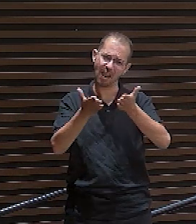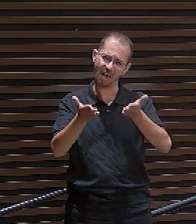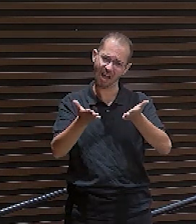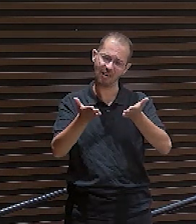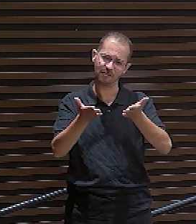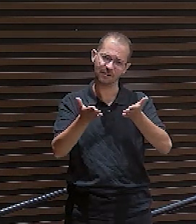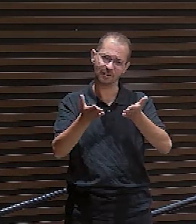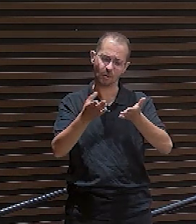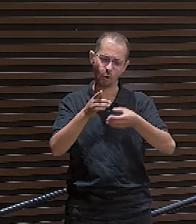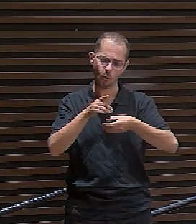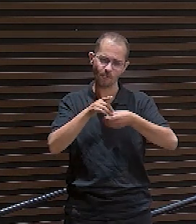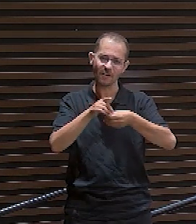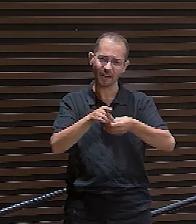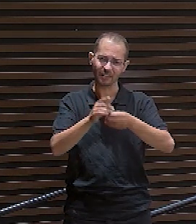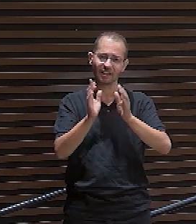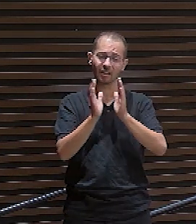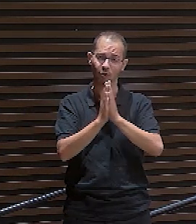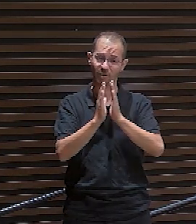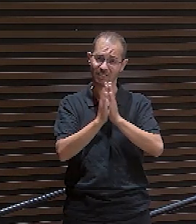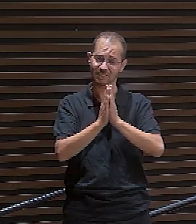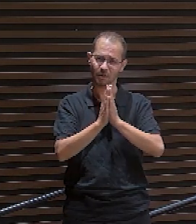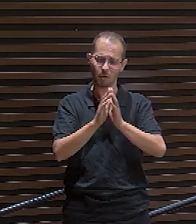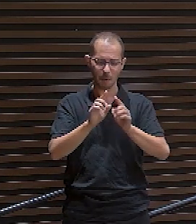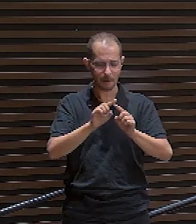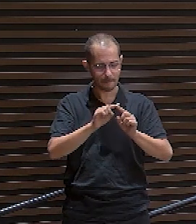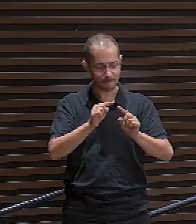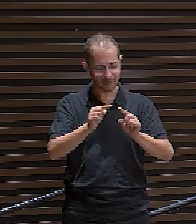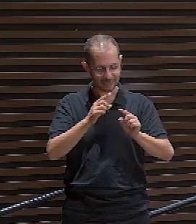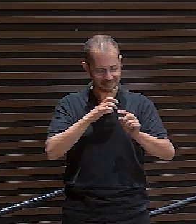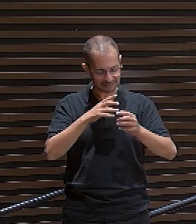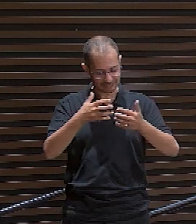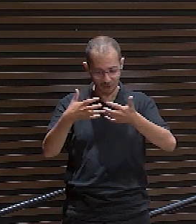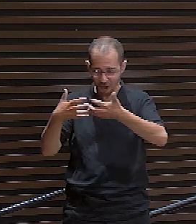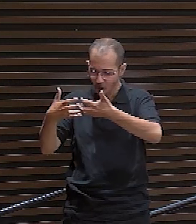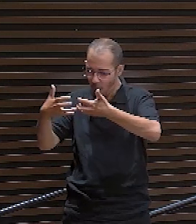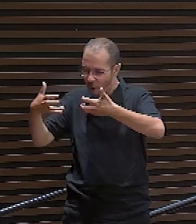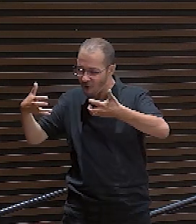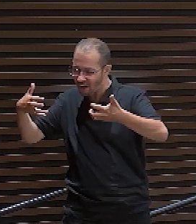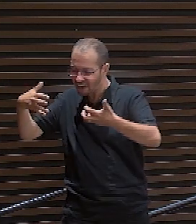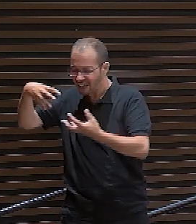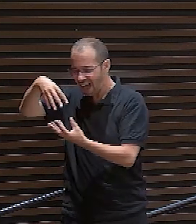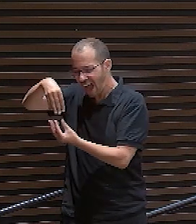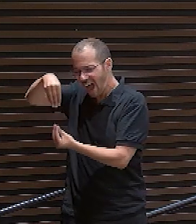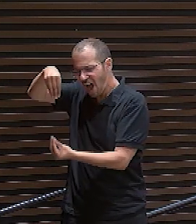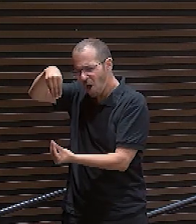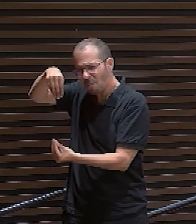mesmo orações. Mas será que a alma está ali presente?